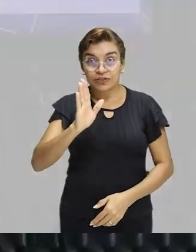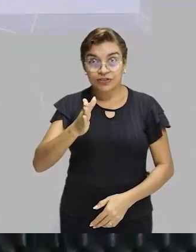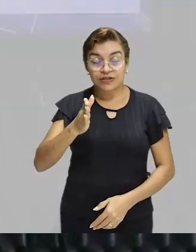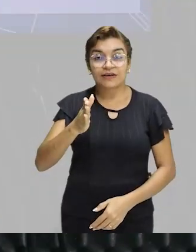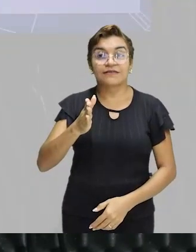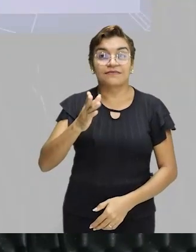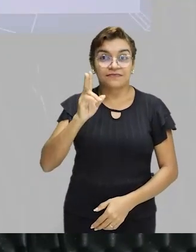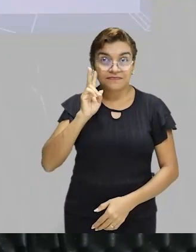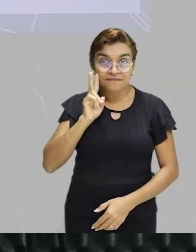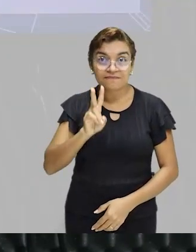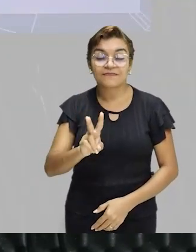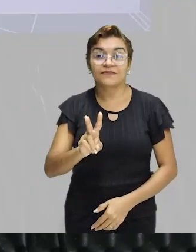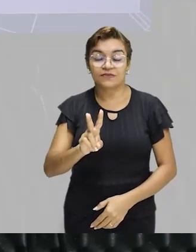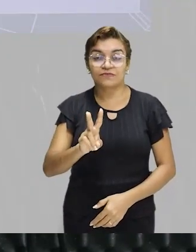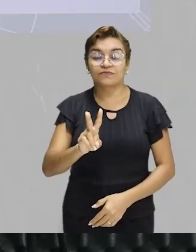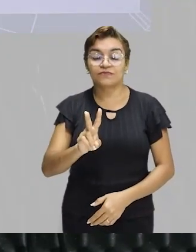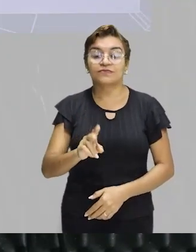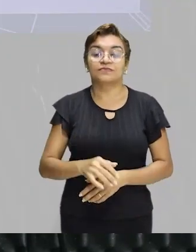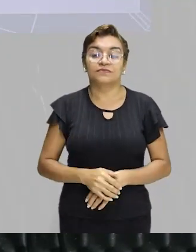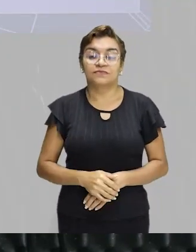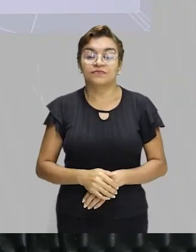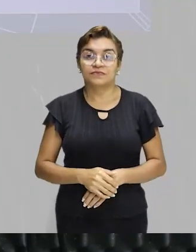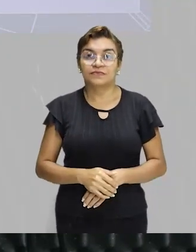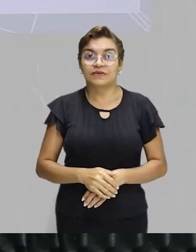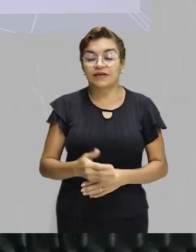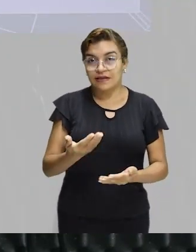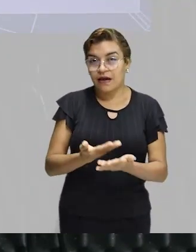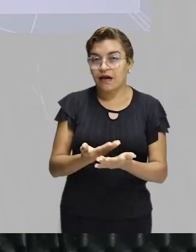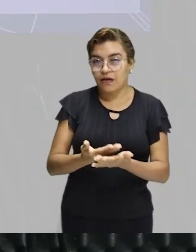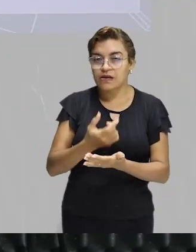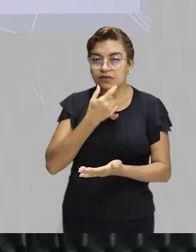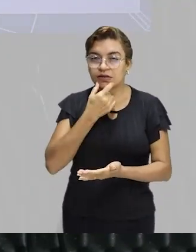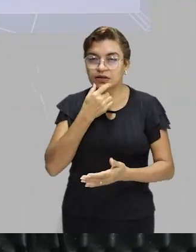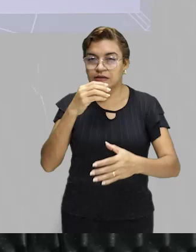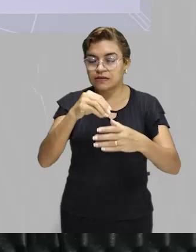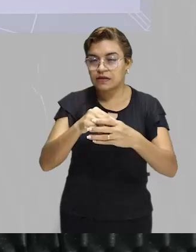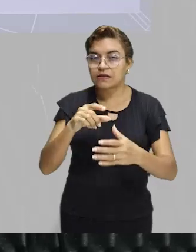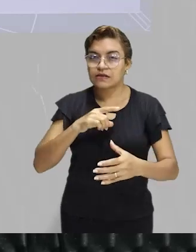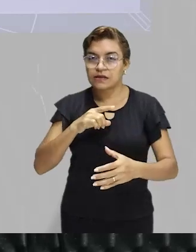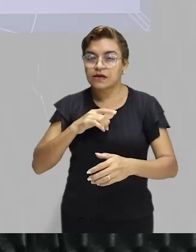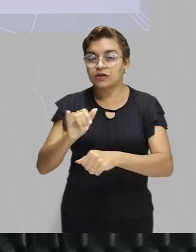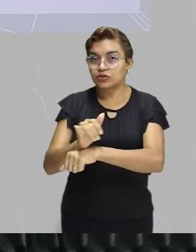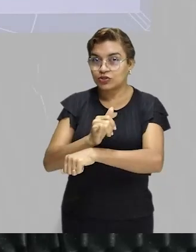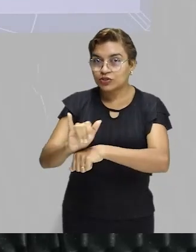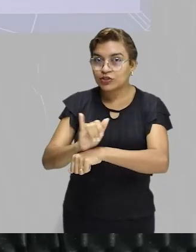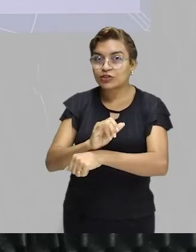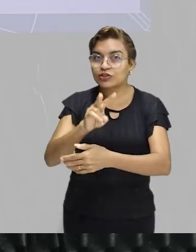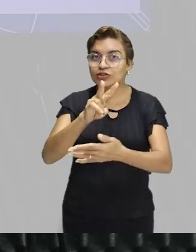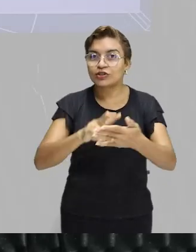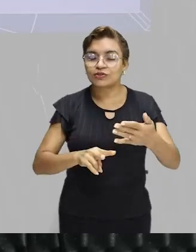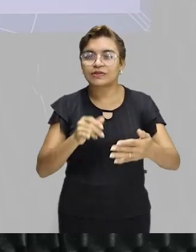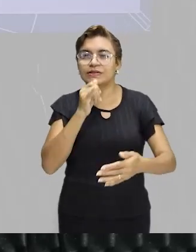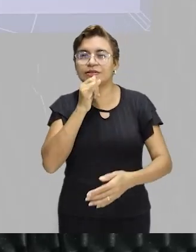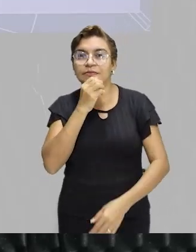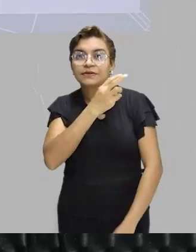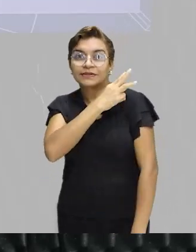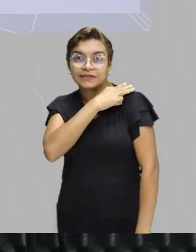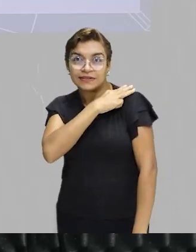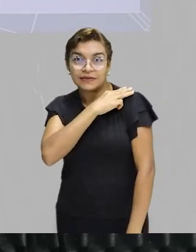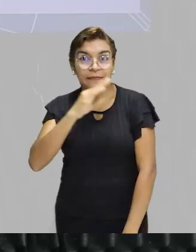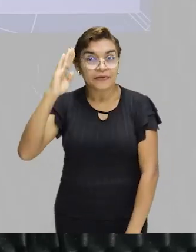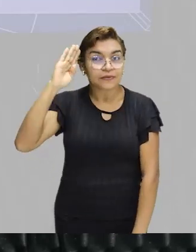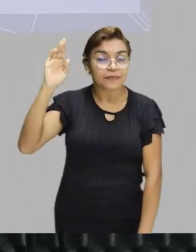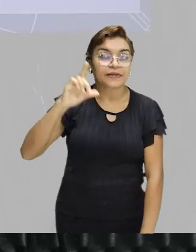aulas de inglês. É uma metodologia muito utilizada, principalmente para os alunos do terceiro ano, que tem como foco